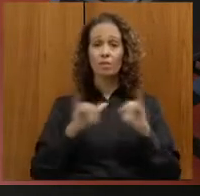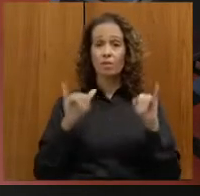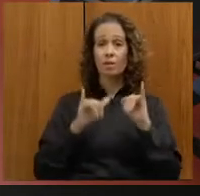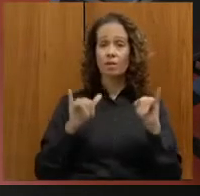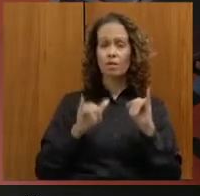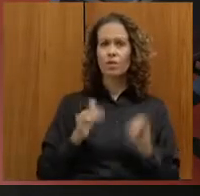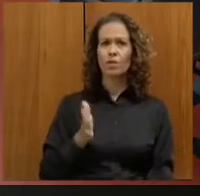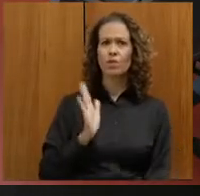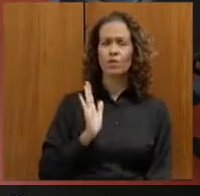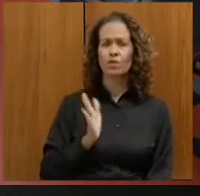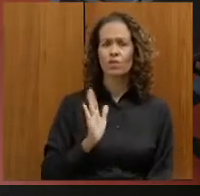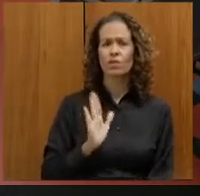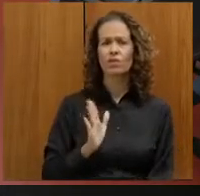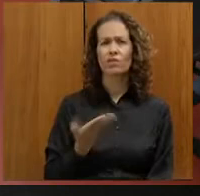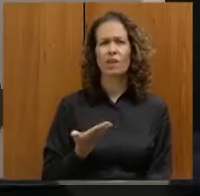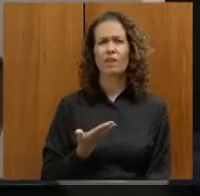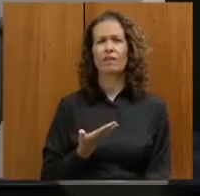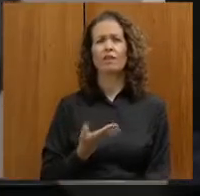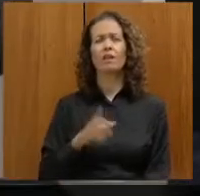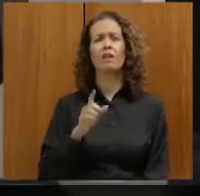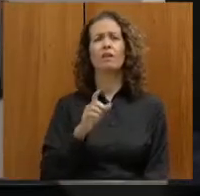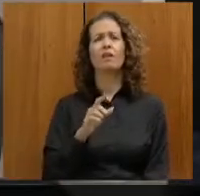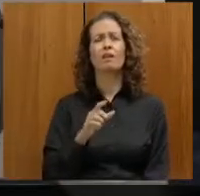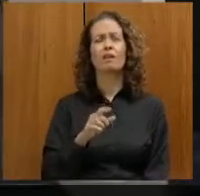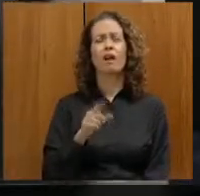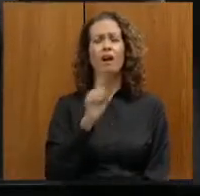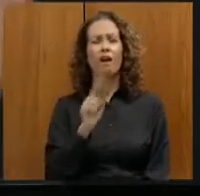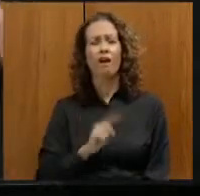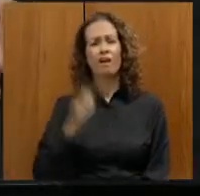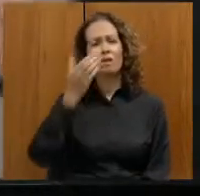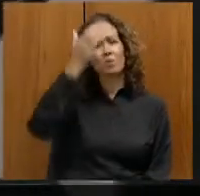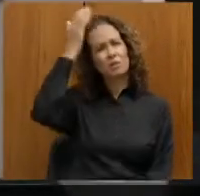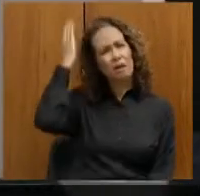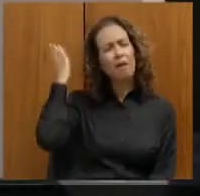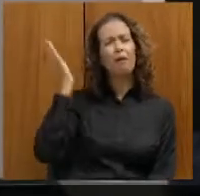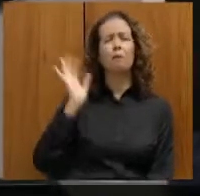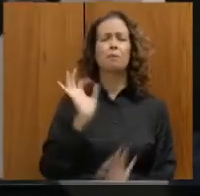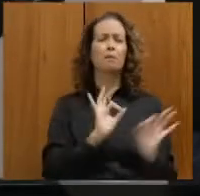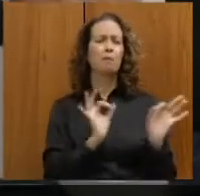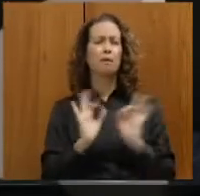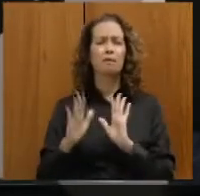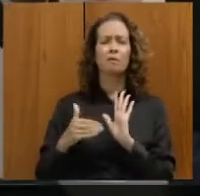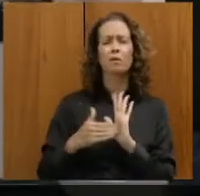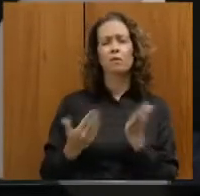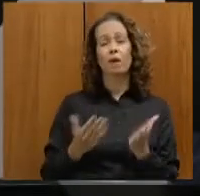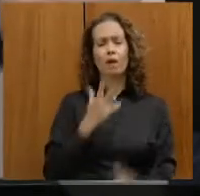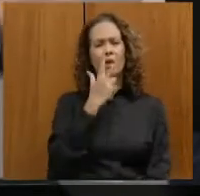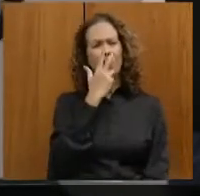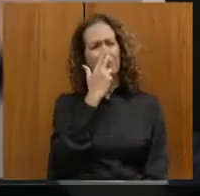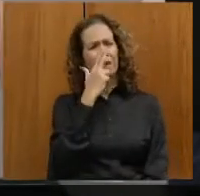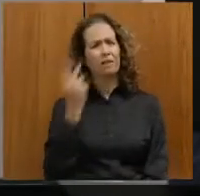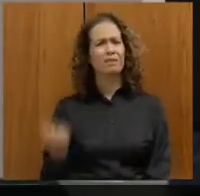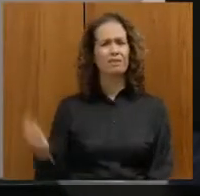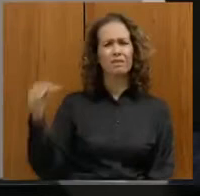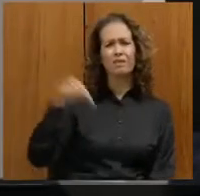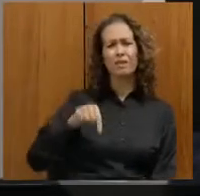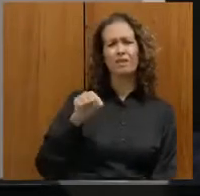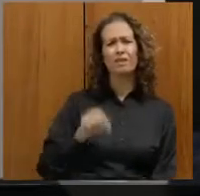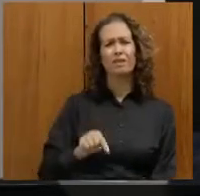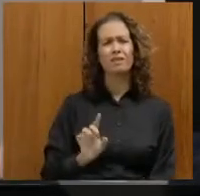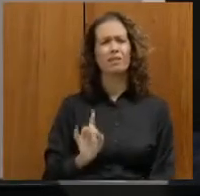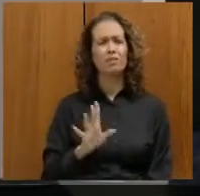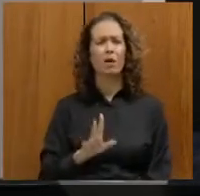aquela cantilena do Zema que eu tô colocando a casa nos trilhos ppp o senhor parece que veio mais aqui para fazer